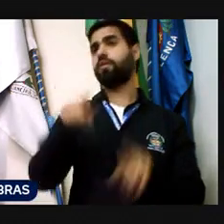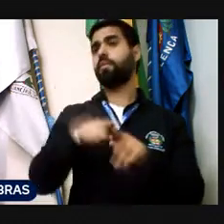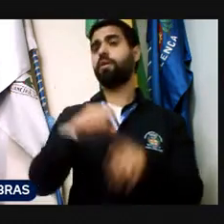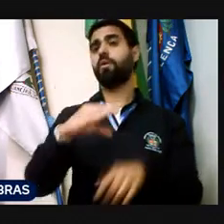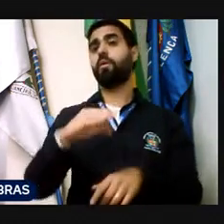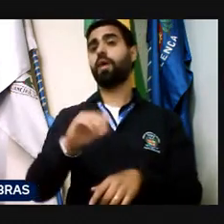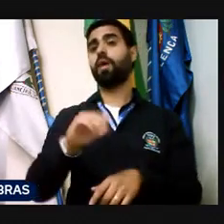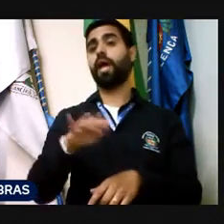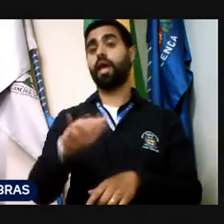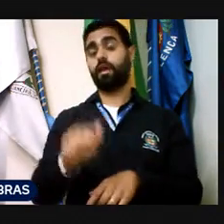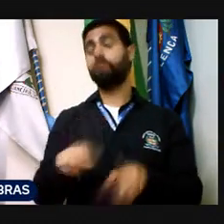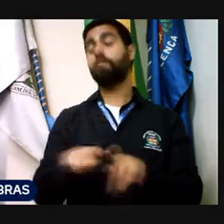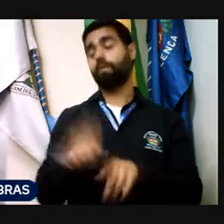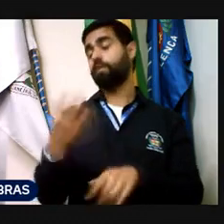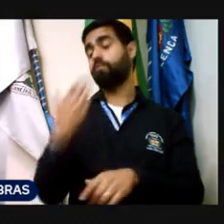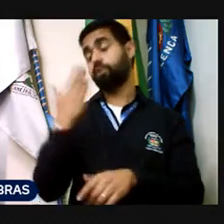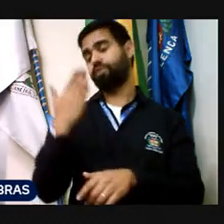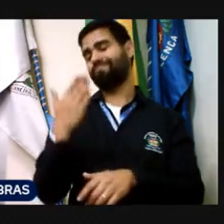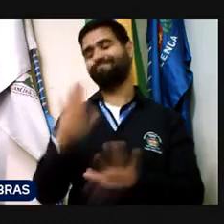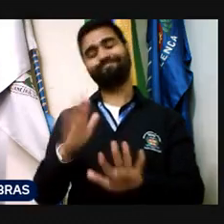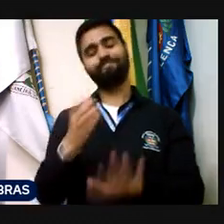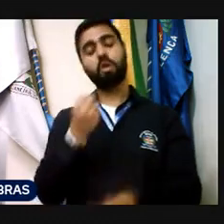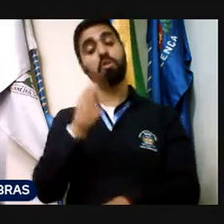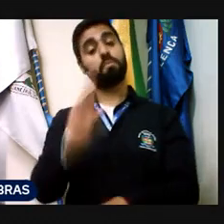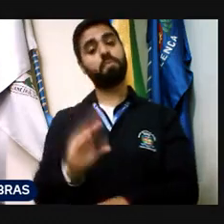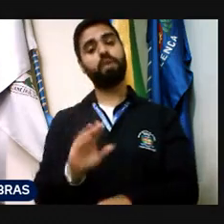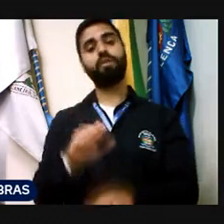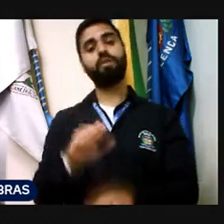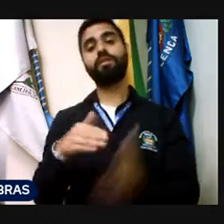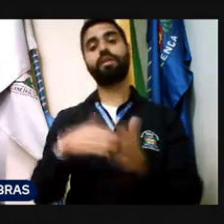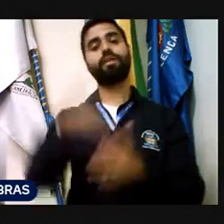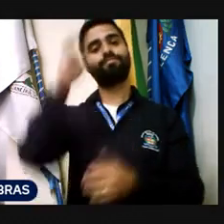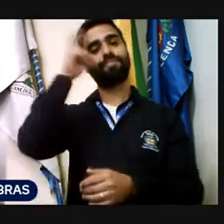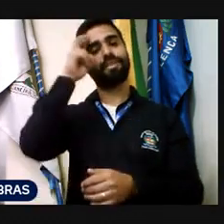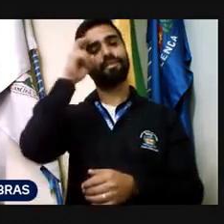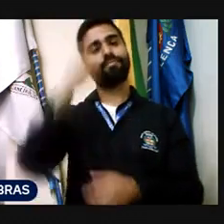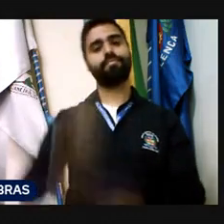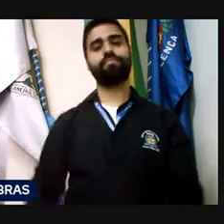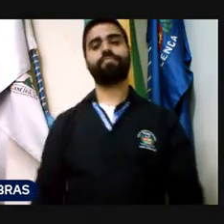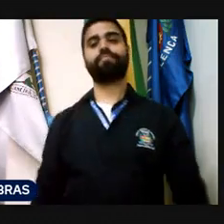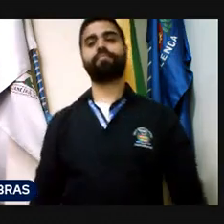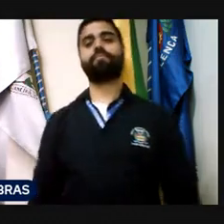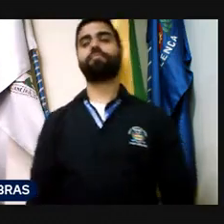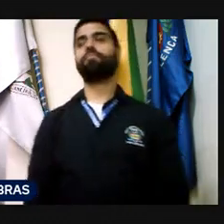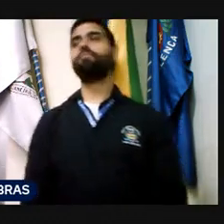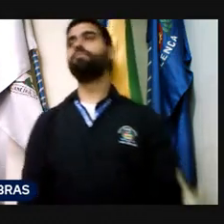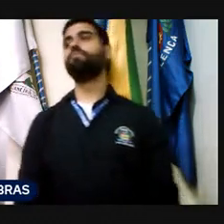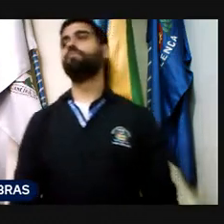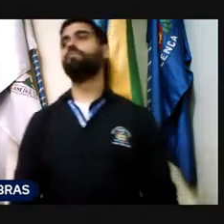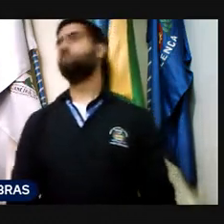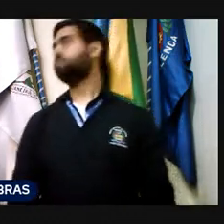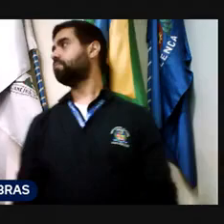demanda. No mais, uma boa noite a todos e até quinta-feira, se Deus quiser.